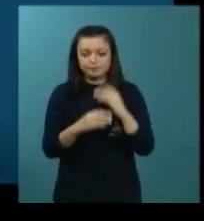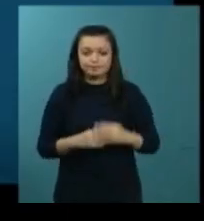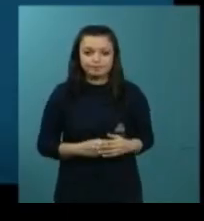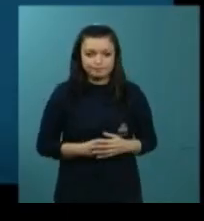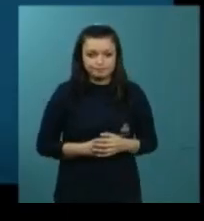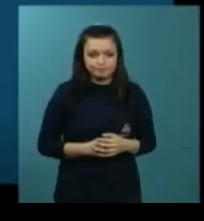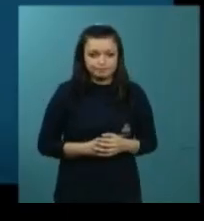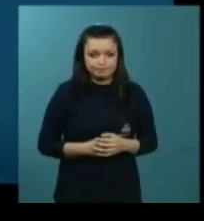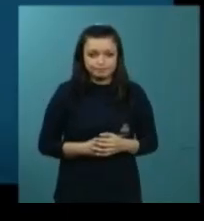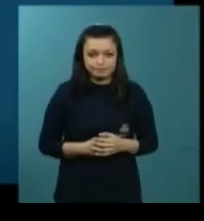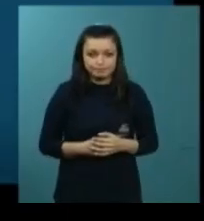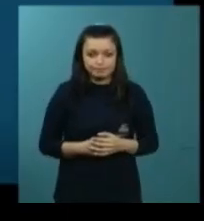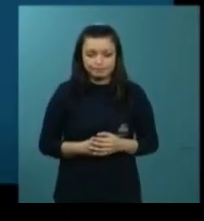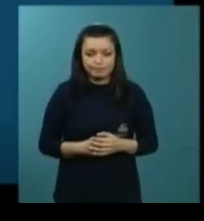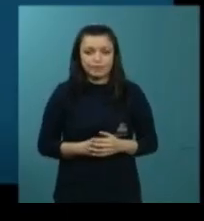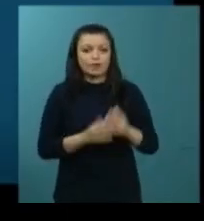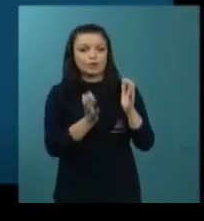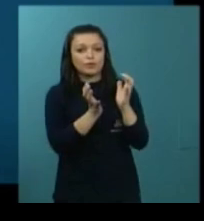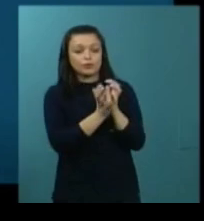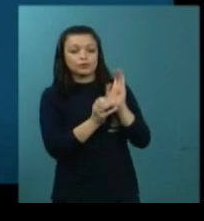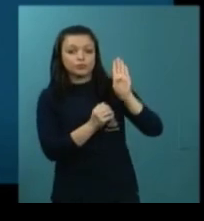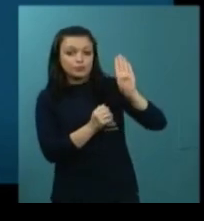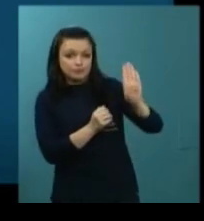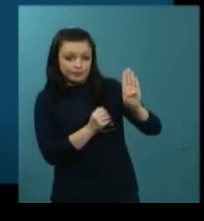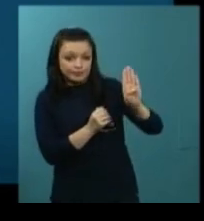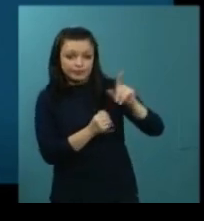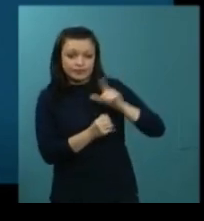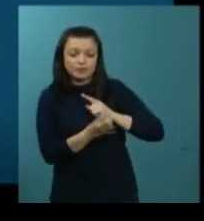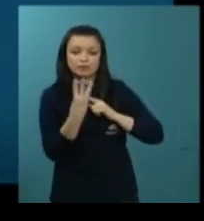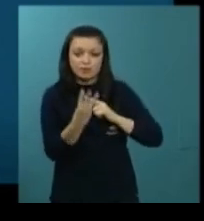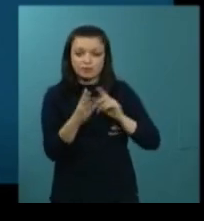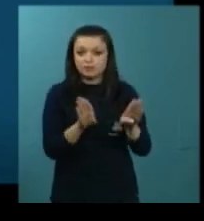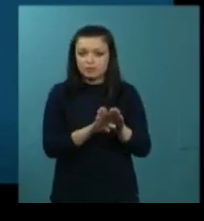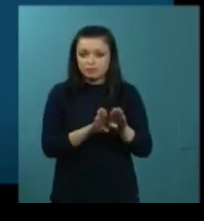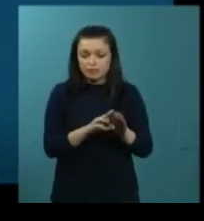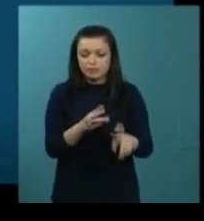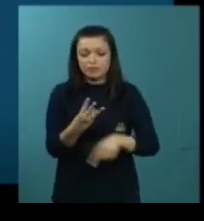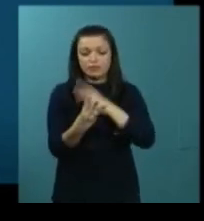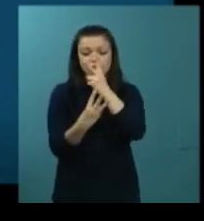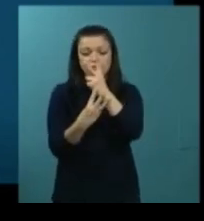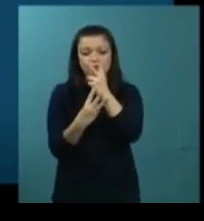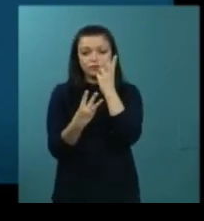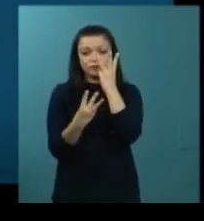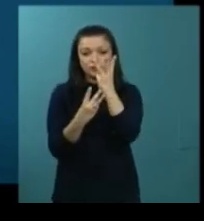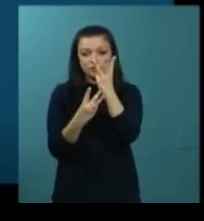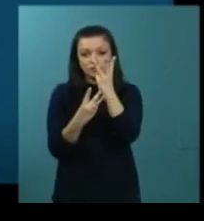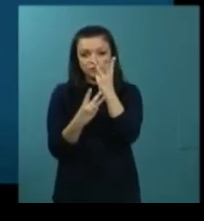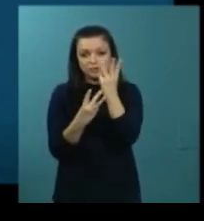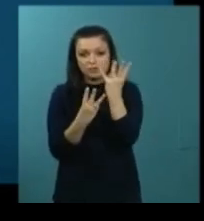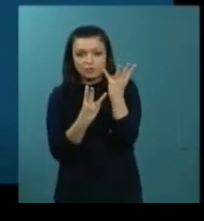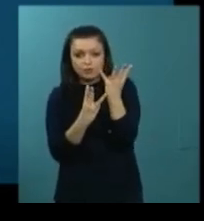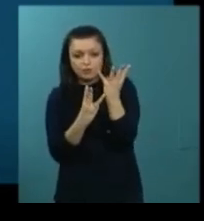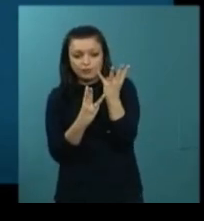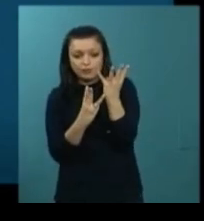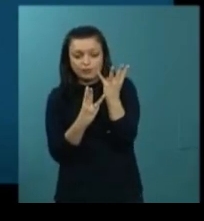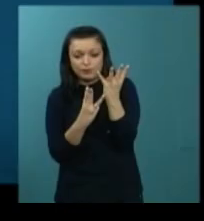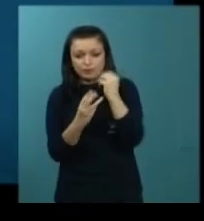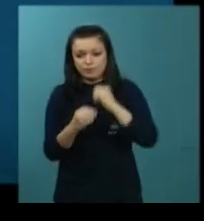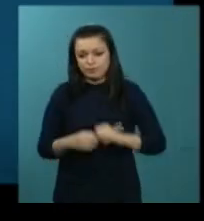2. E um conjunto B formado pelos elementos 2,